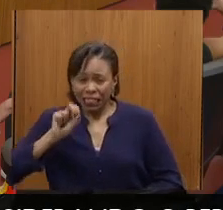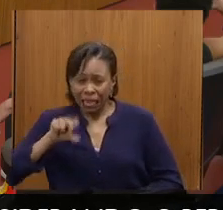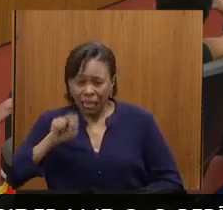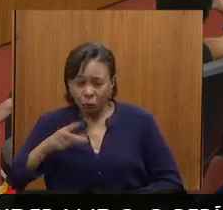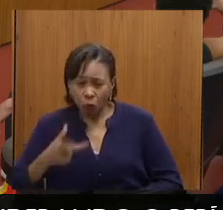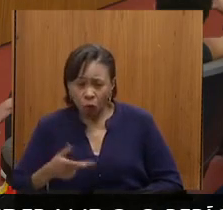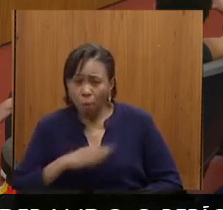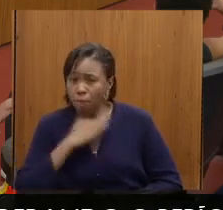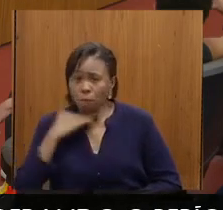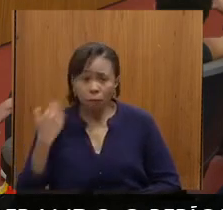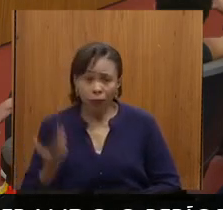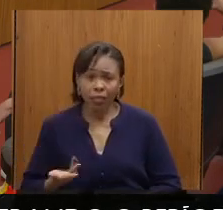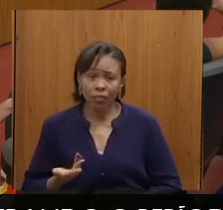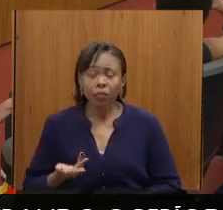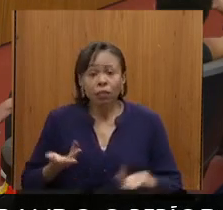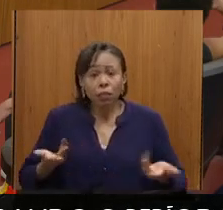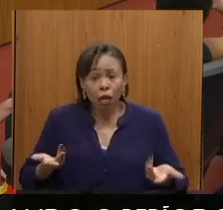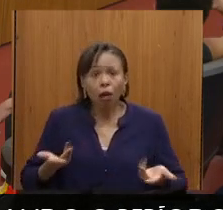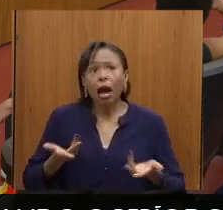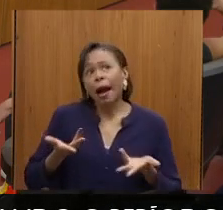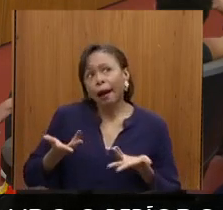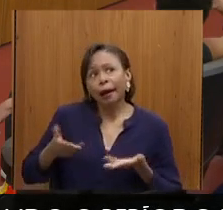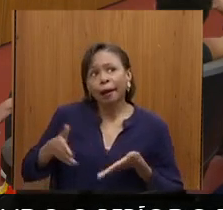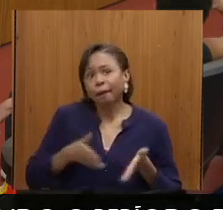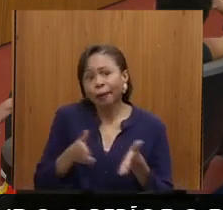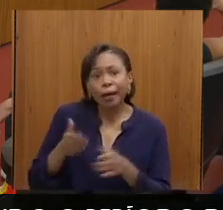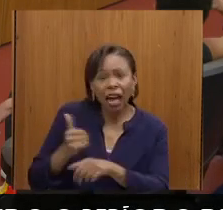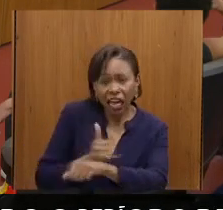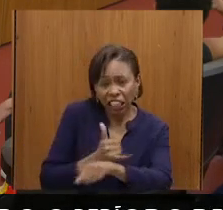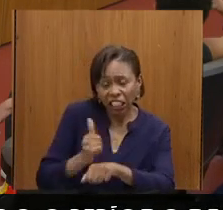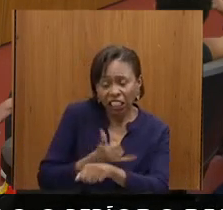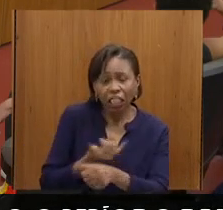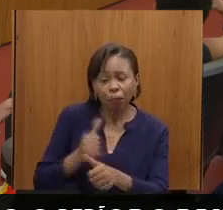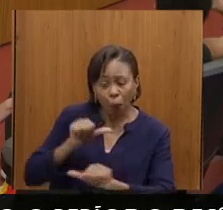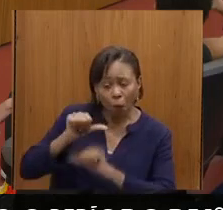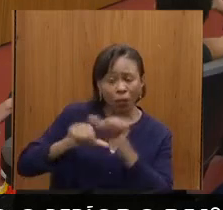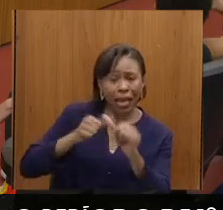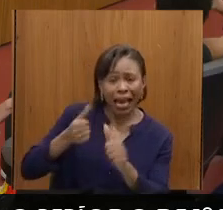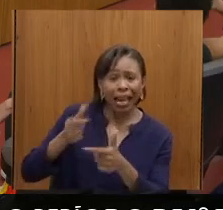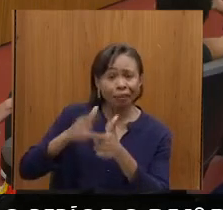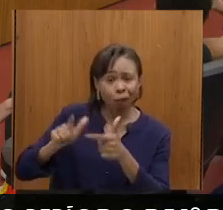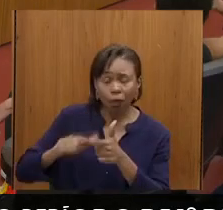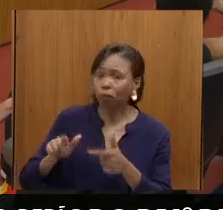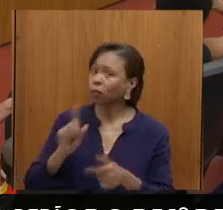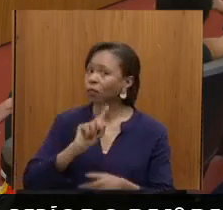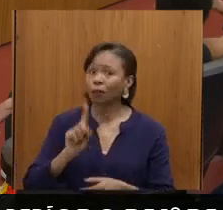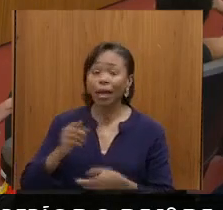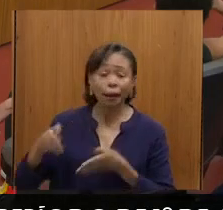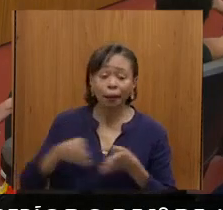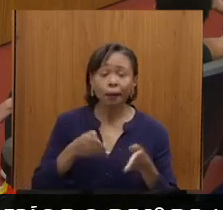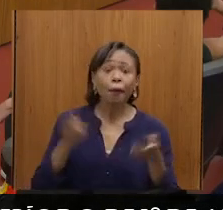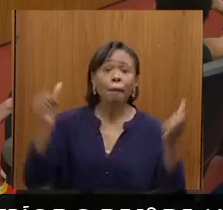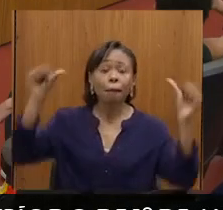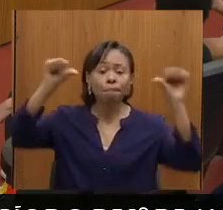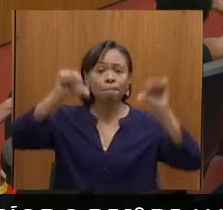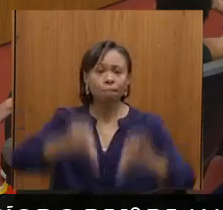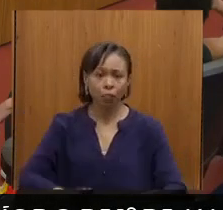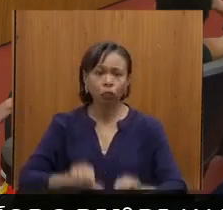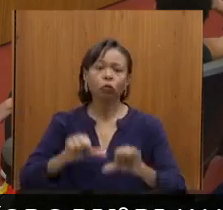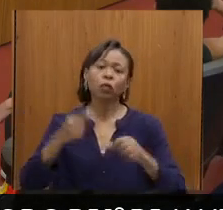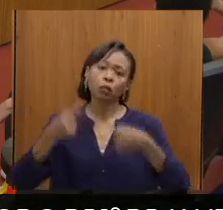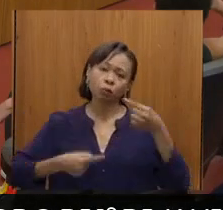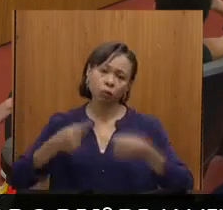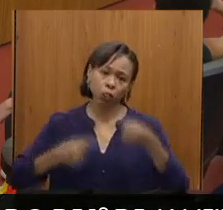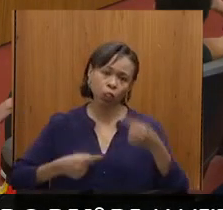é o caminho para sair da crise, não, é o caminho para o abismo e enterro das políticas públicas. Porque aí